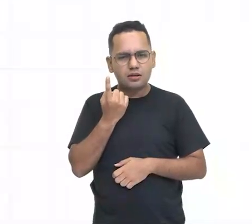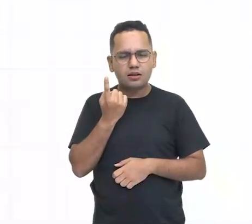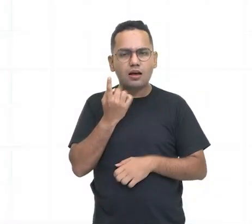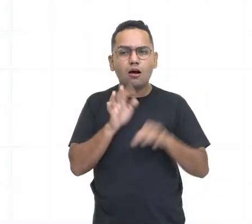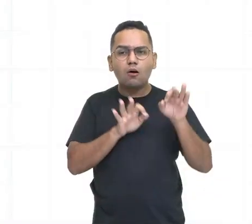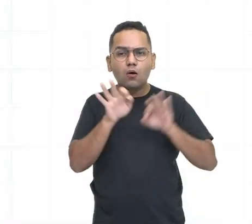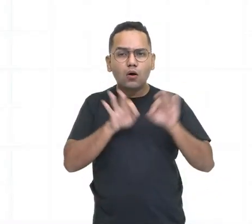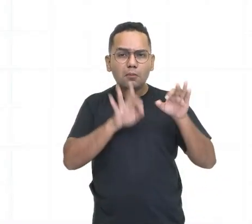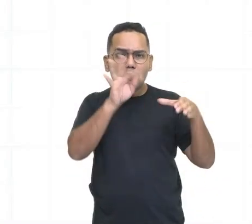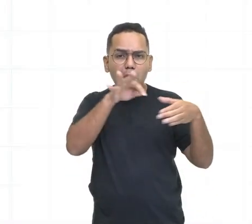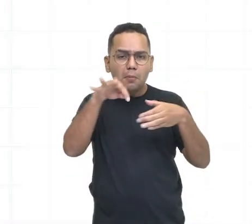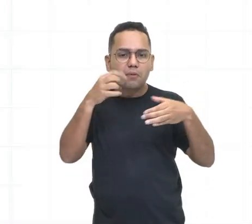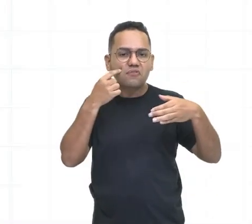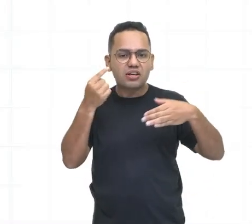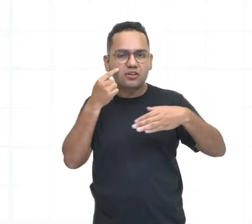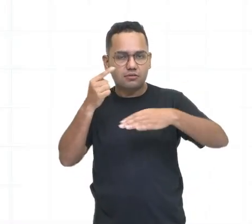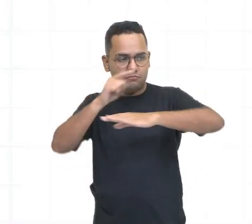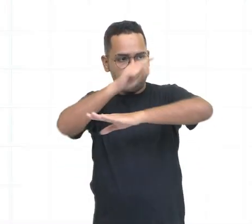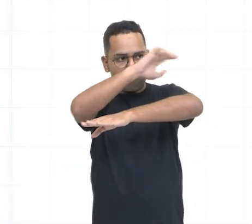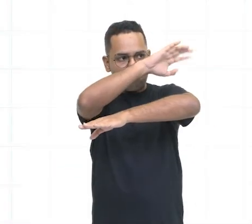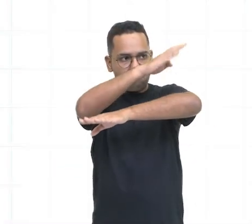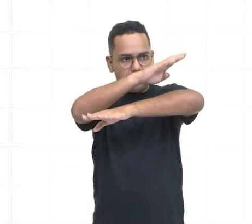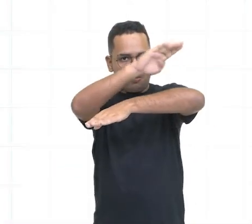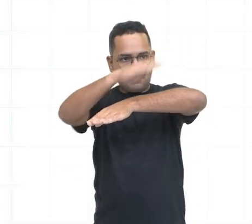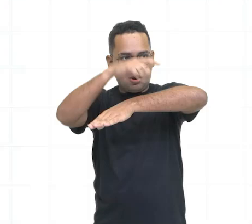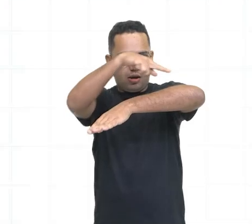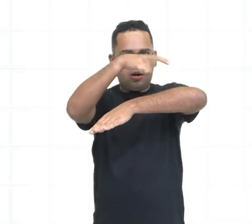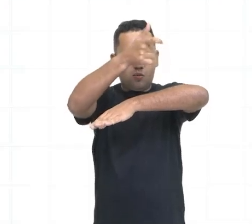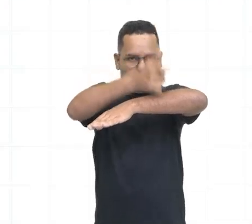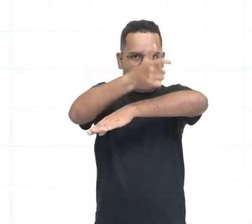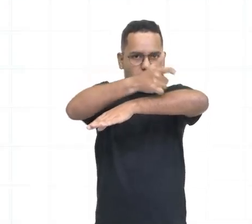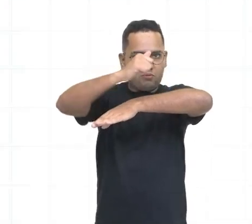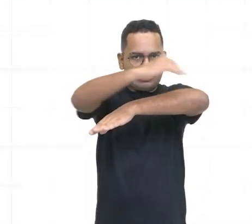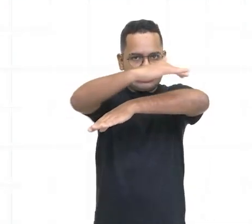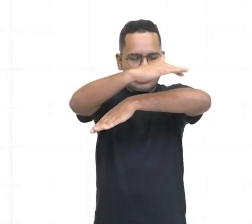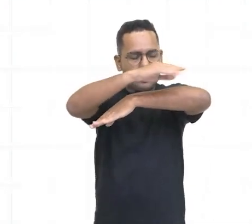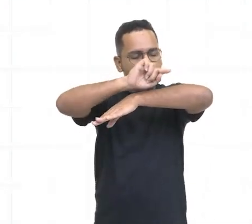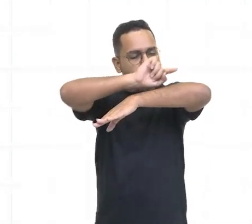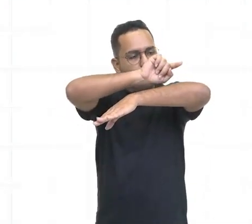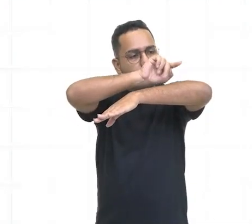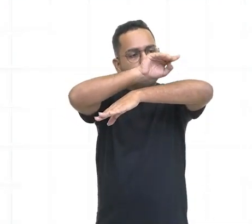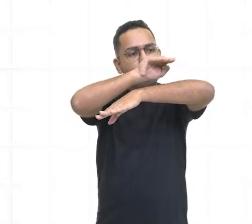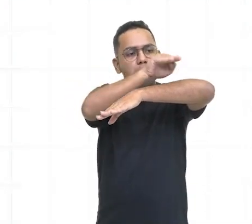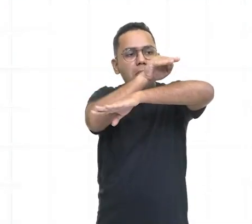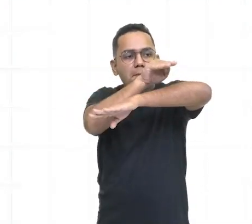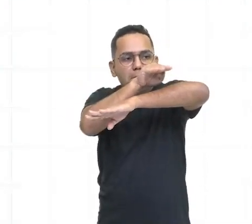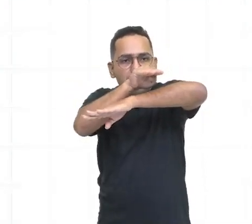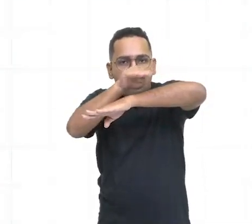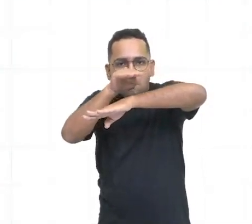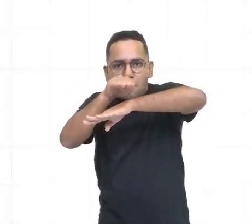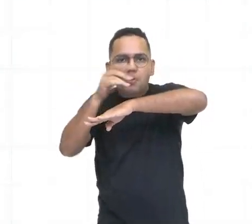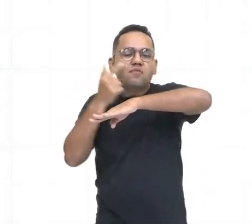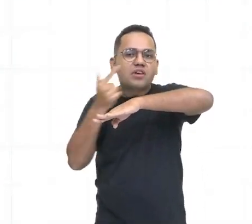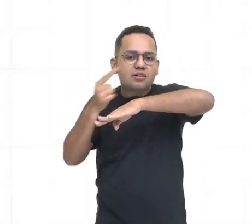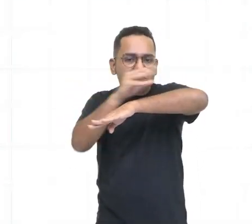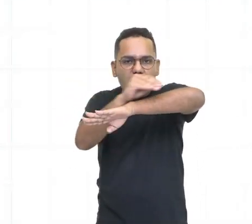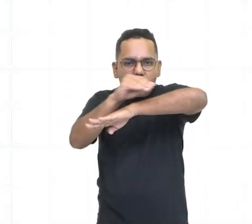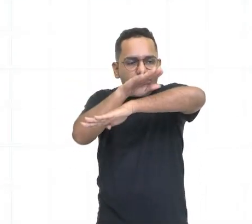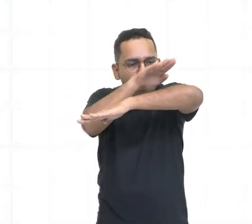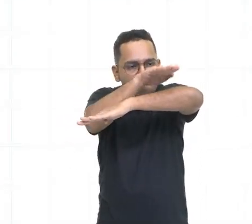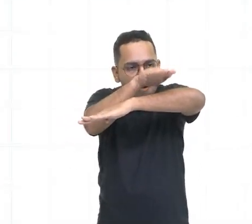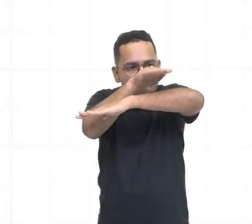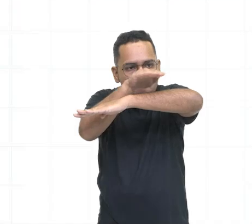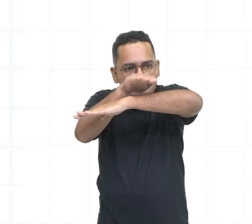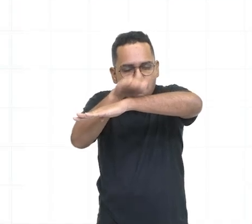como era a formação, né, dessa tecnologia, dessa forma na